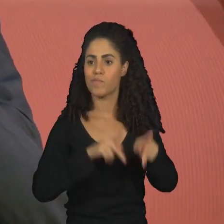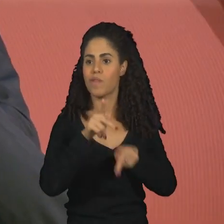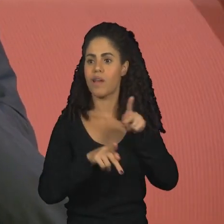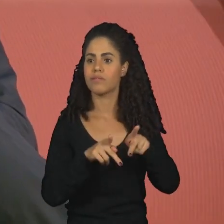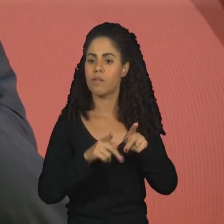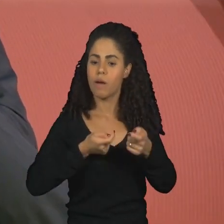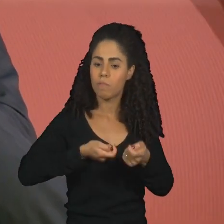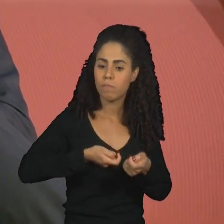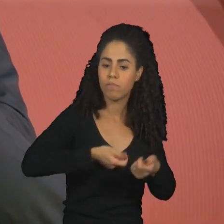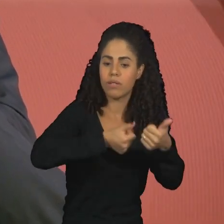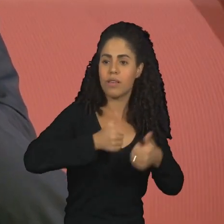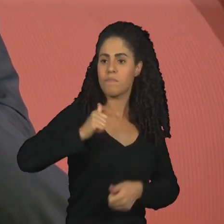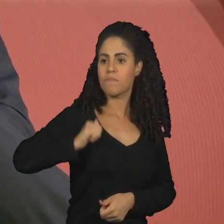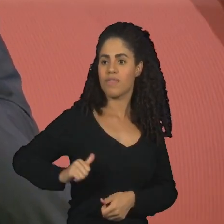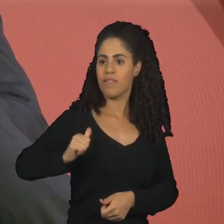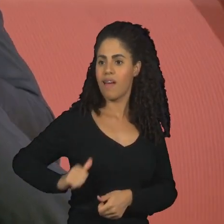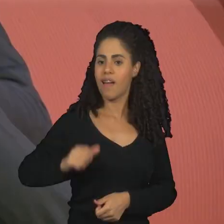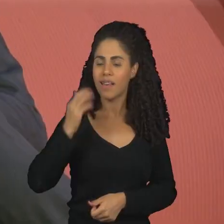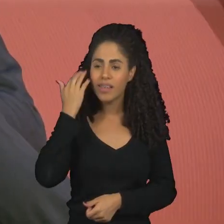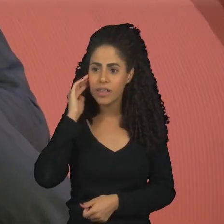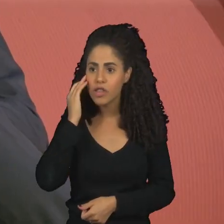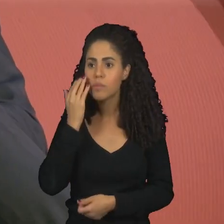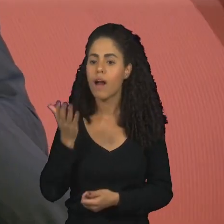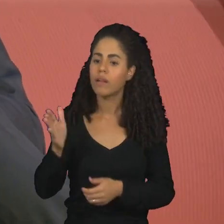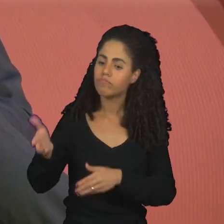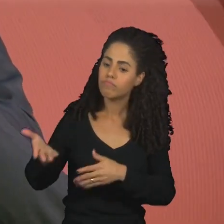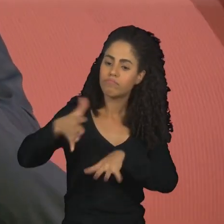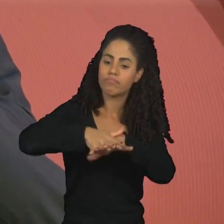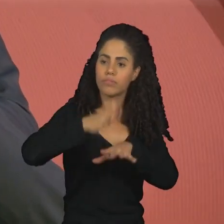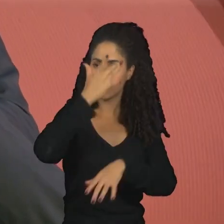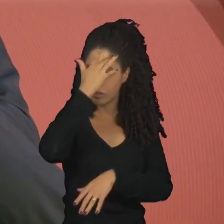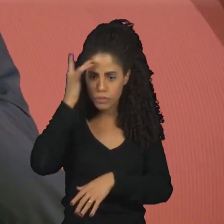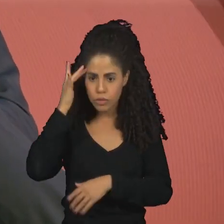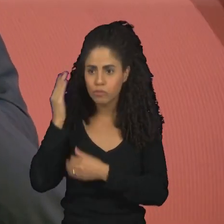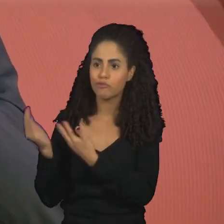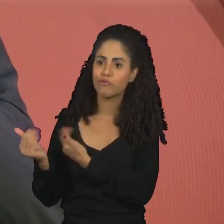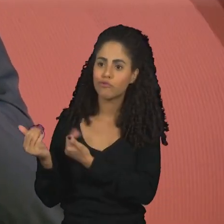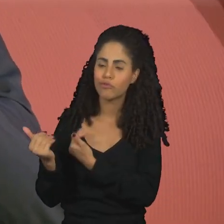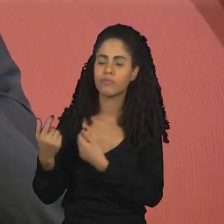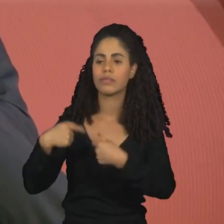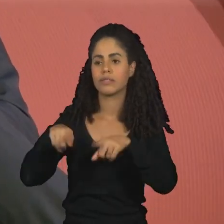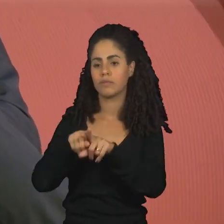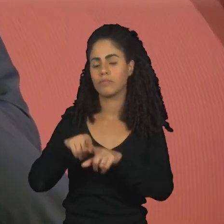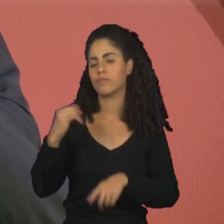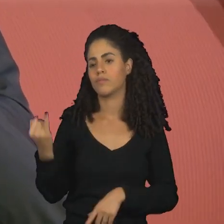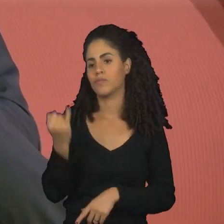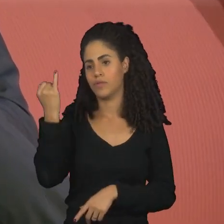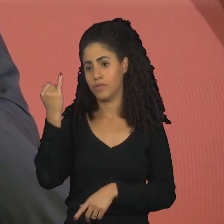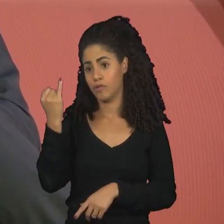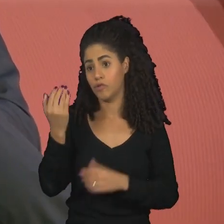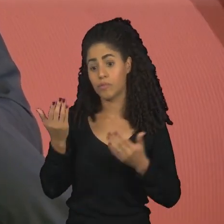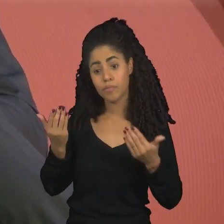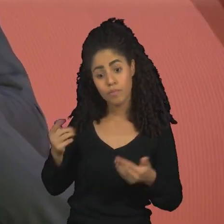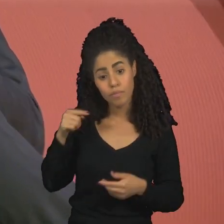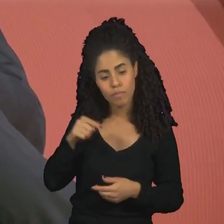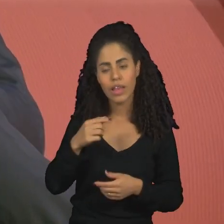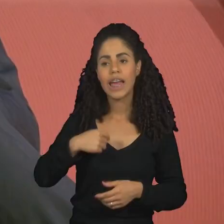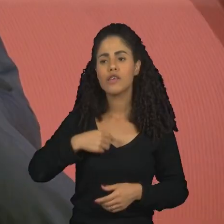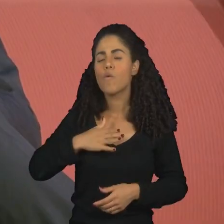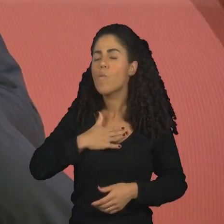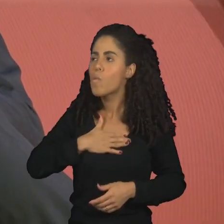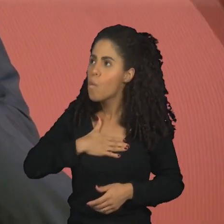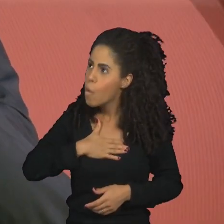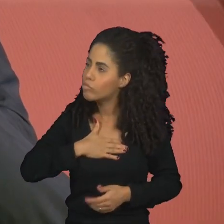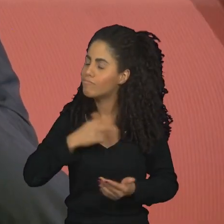mais numa universidade onde a inclusão das pessoas, dos jovens, né? É fundamental. E eu gosto muito de